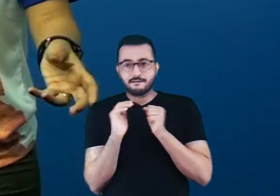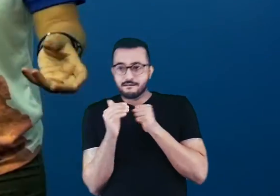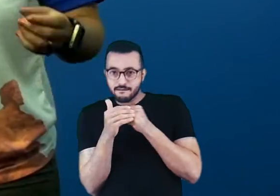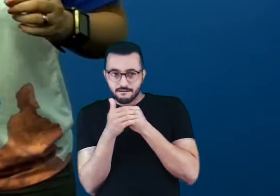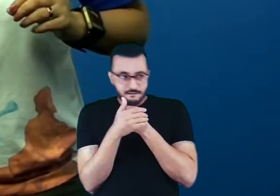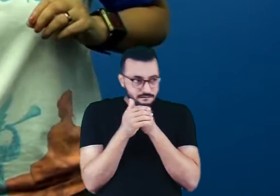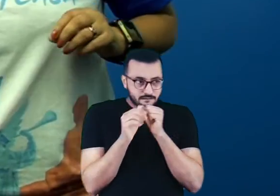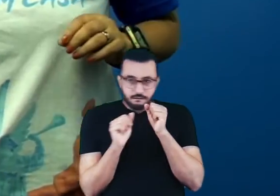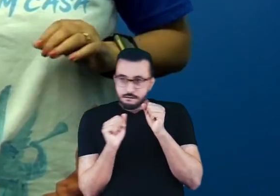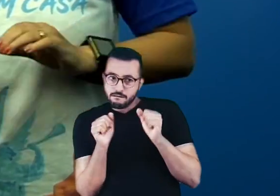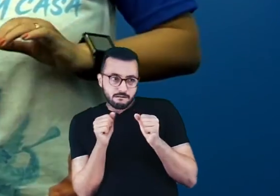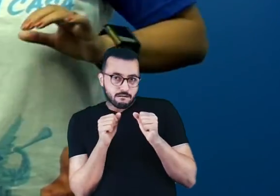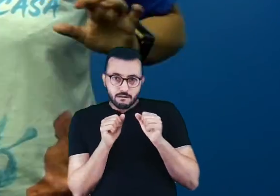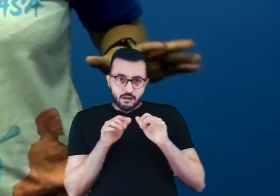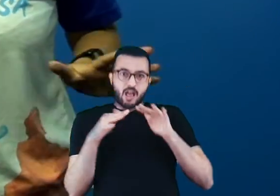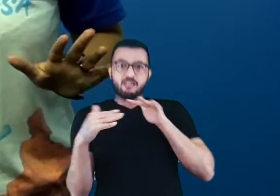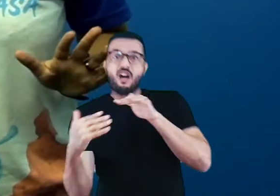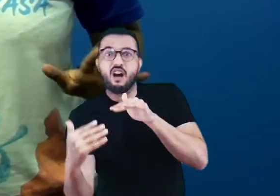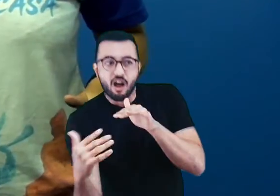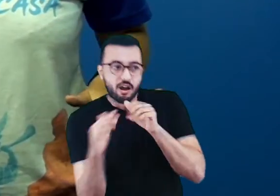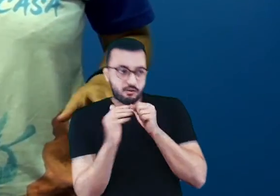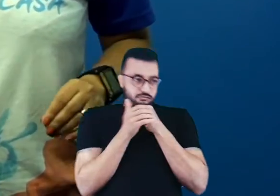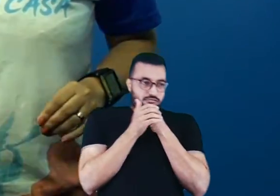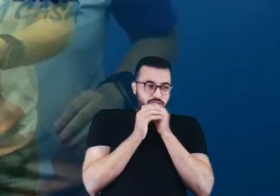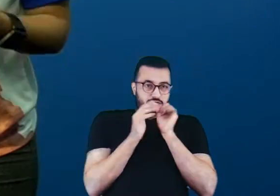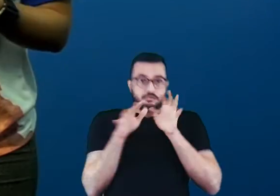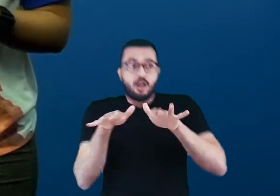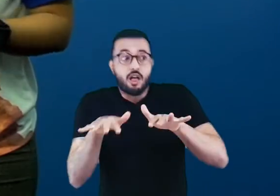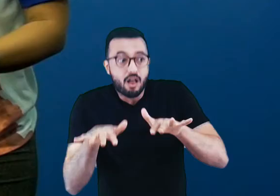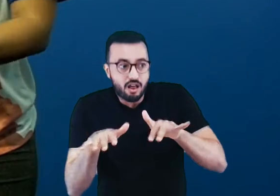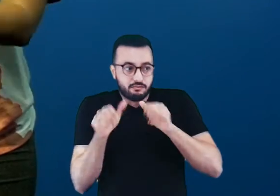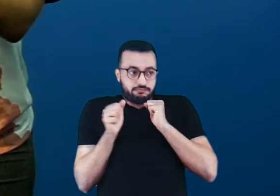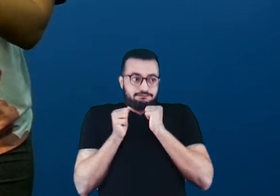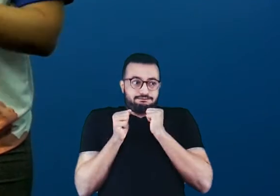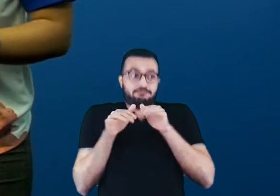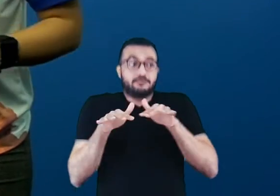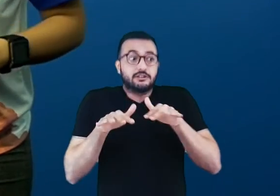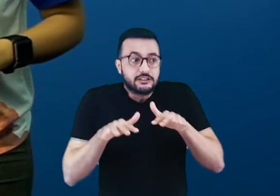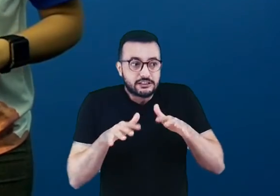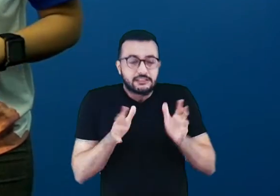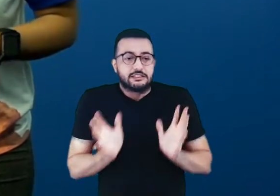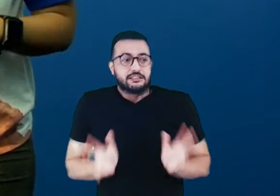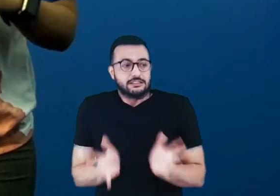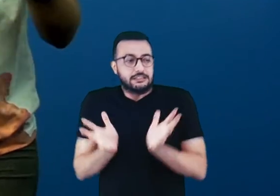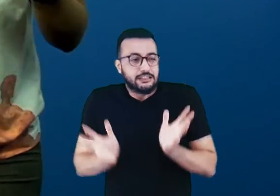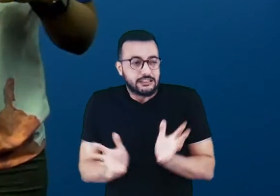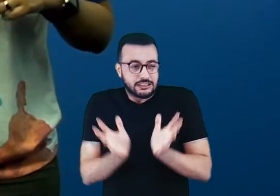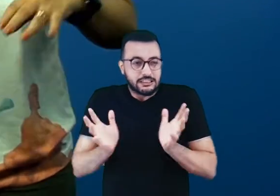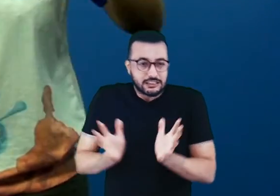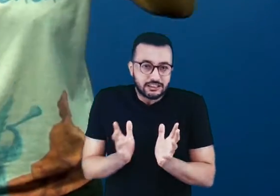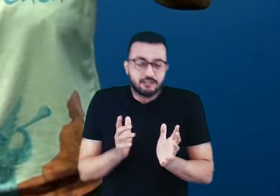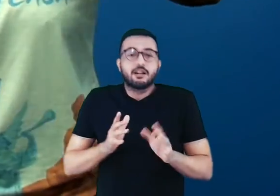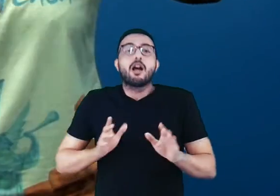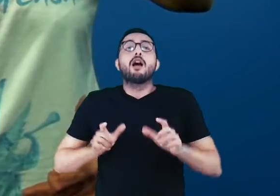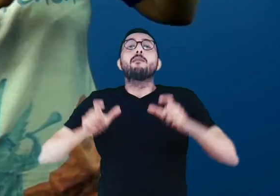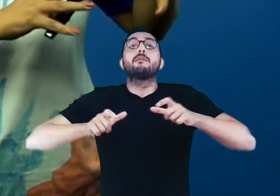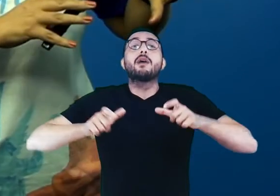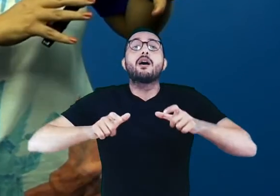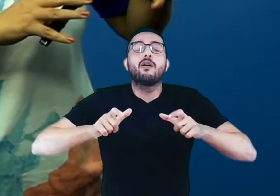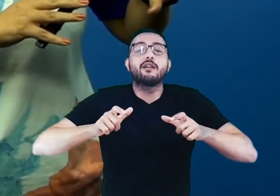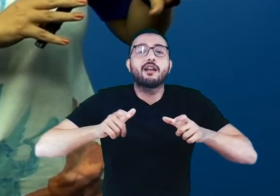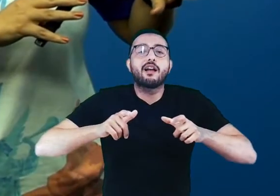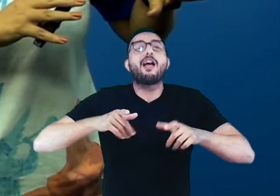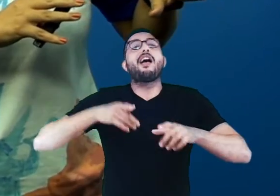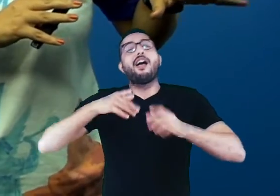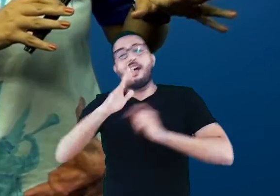emboscada, atacavam e recuavam, fugiam e investiam, atraindo e empurrando os invasores. Para onde? Para